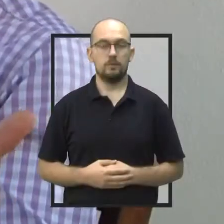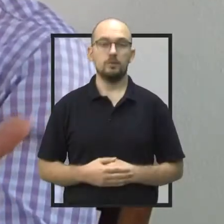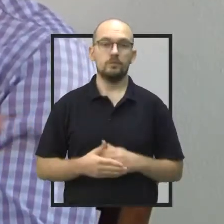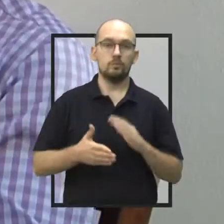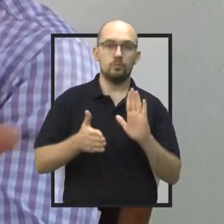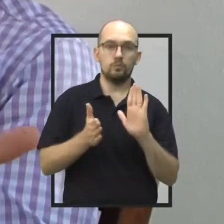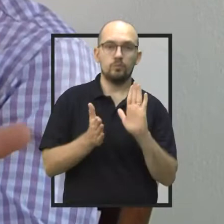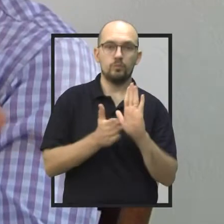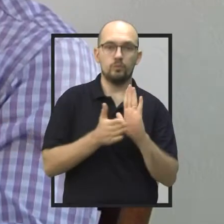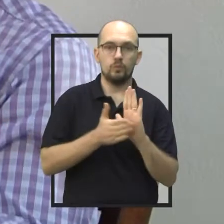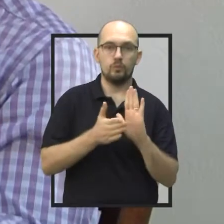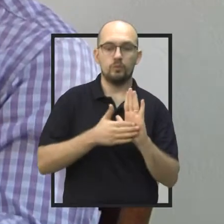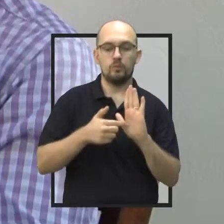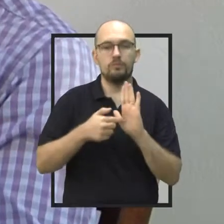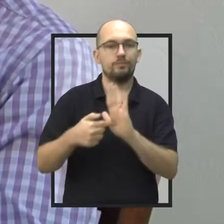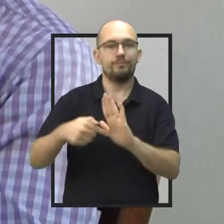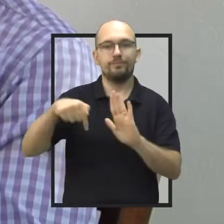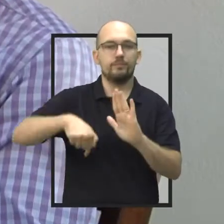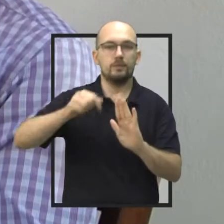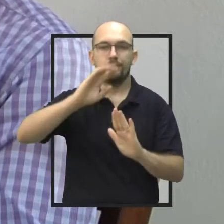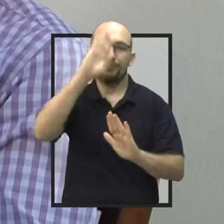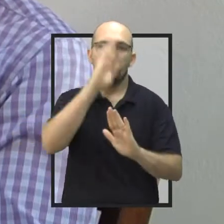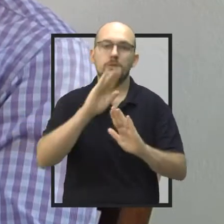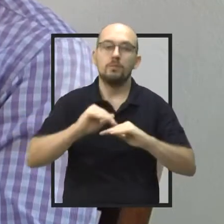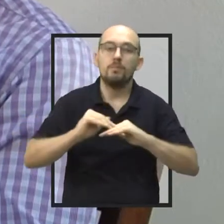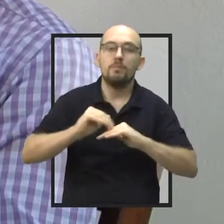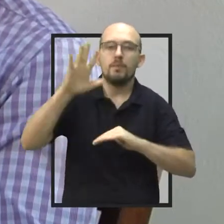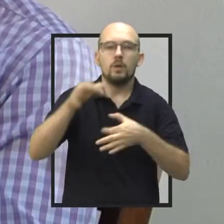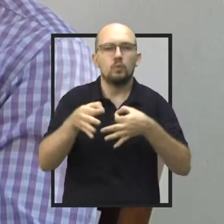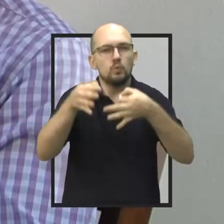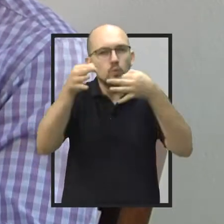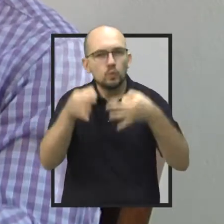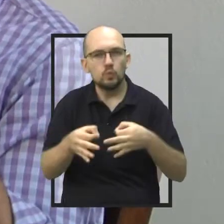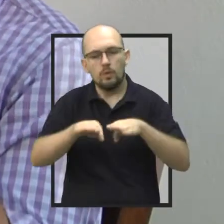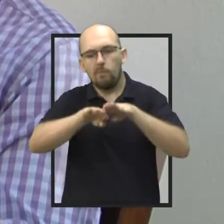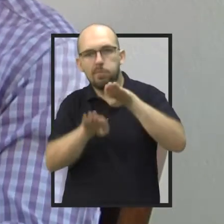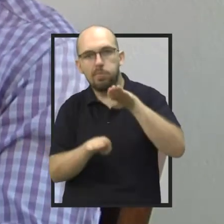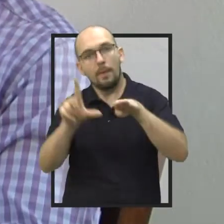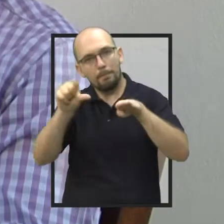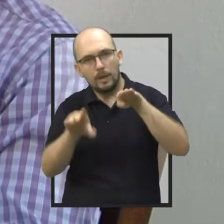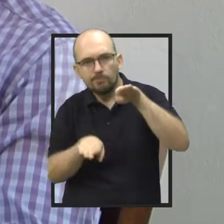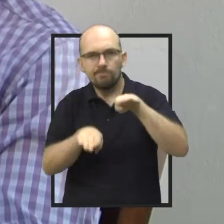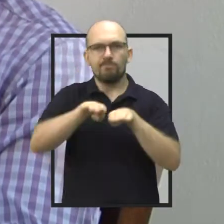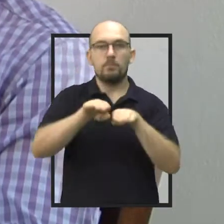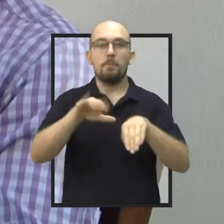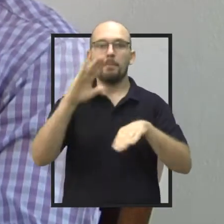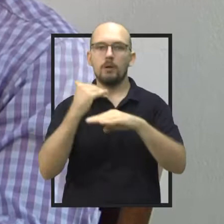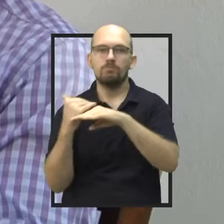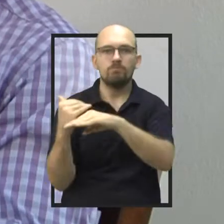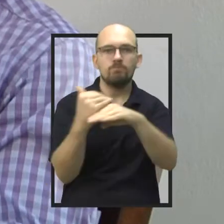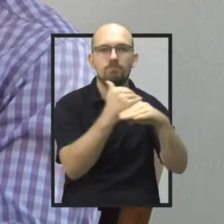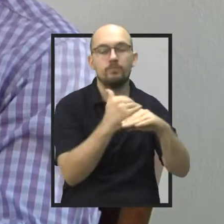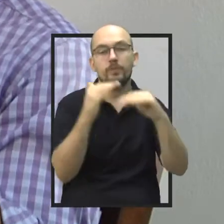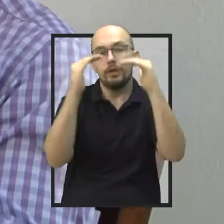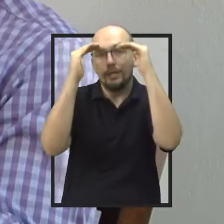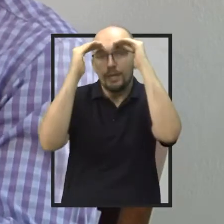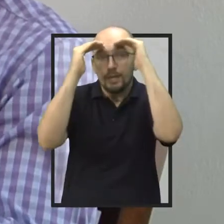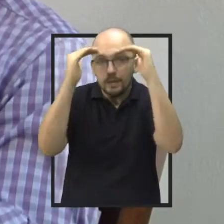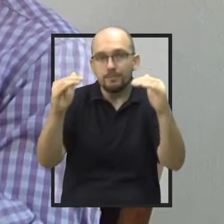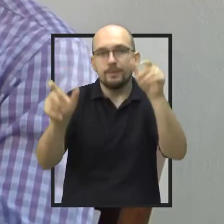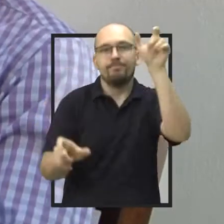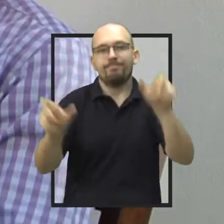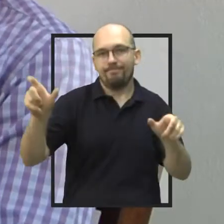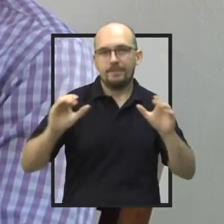Propor um país mais justo, menos desigual, com mais oportunidades e com respeito aos cidadãos é direito e